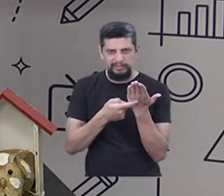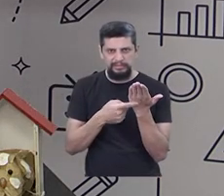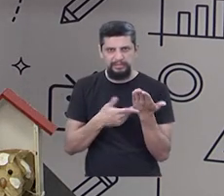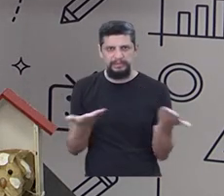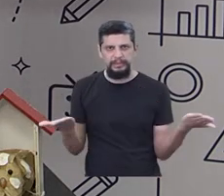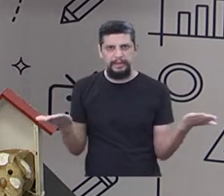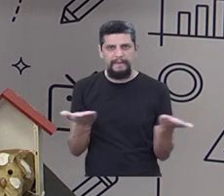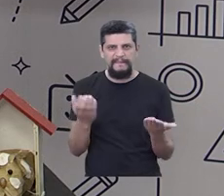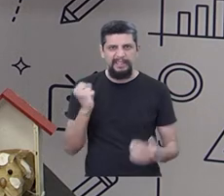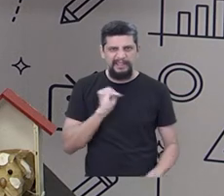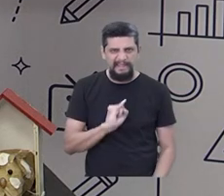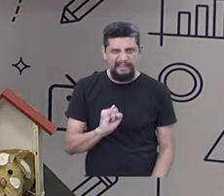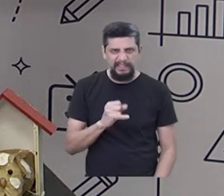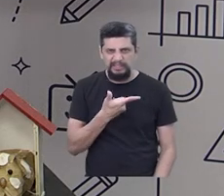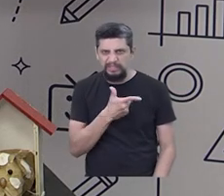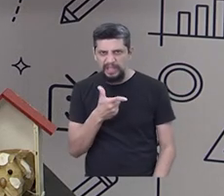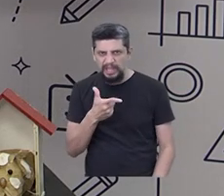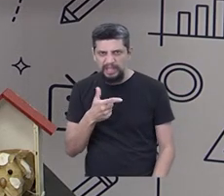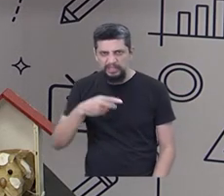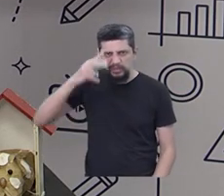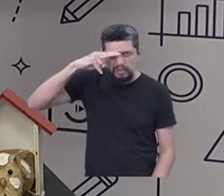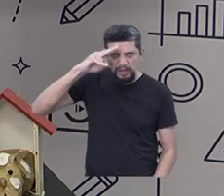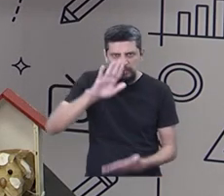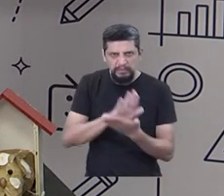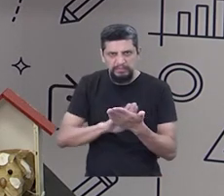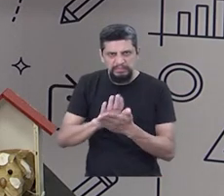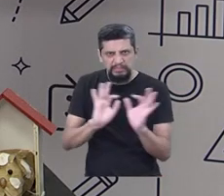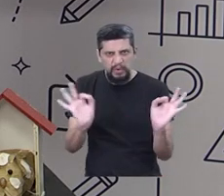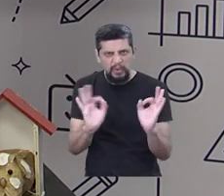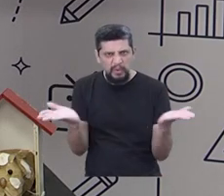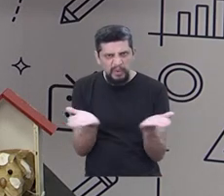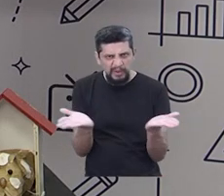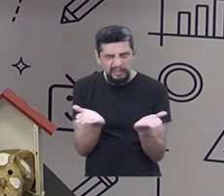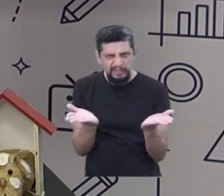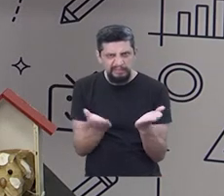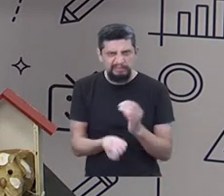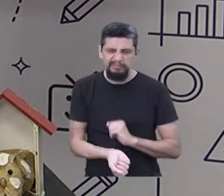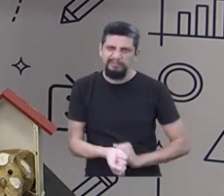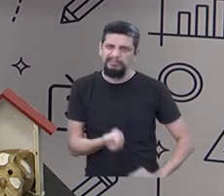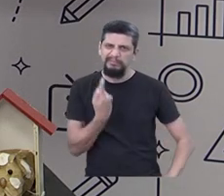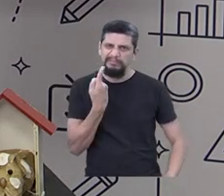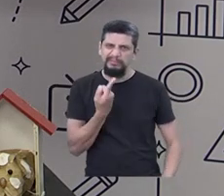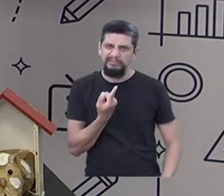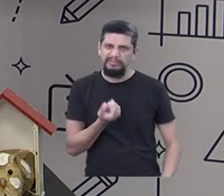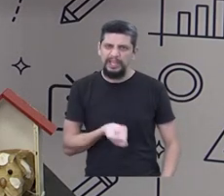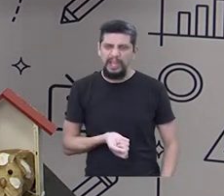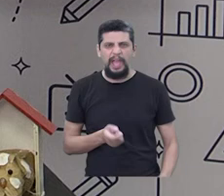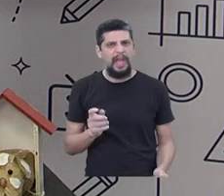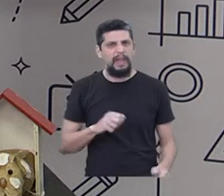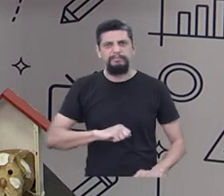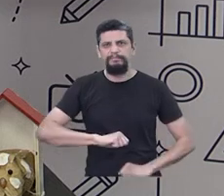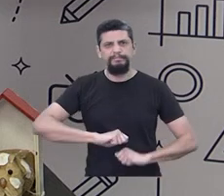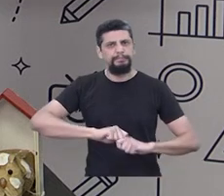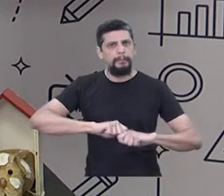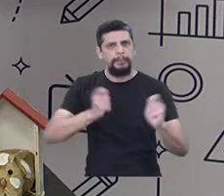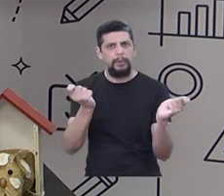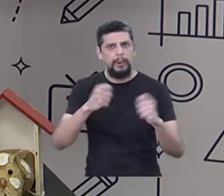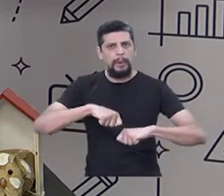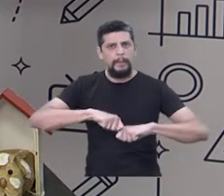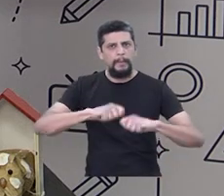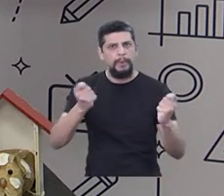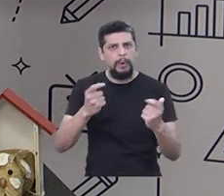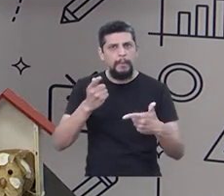história? Será que não vai ter história nenhuma hoje? Ai, isso é impossível, porque é o